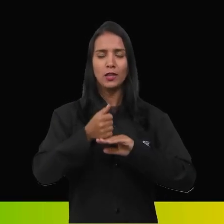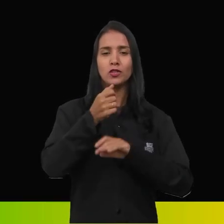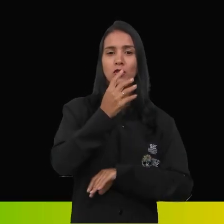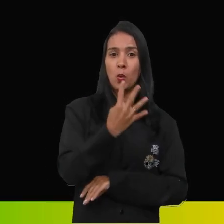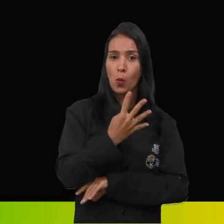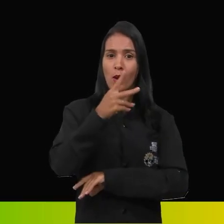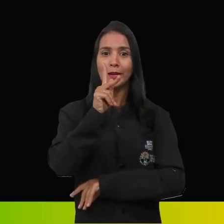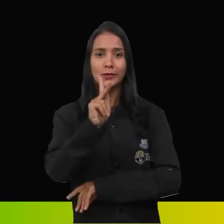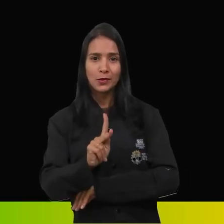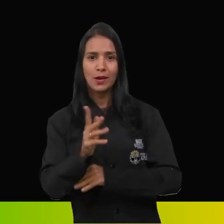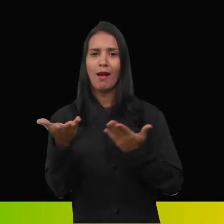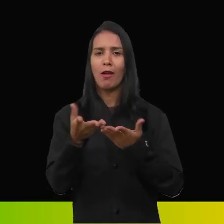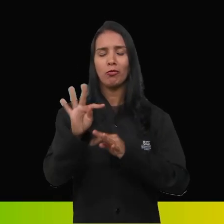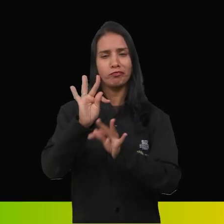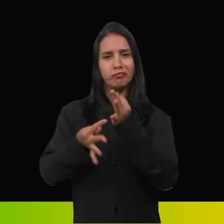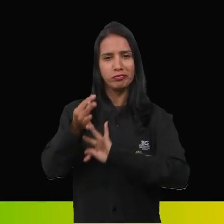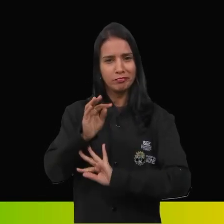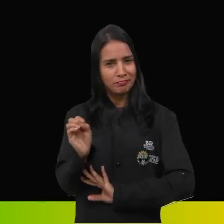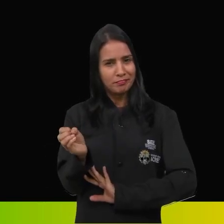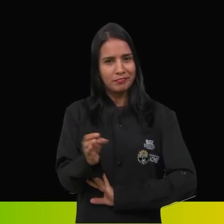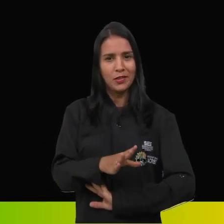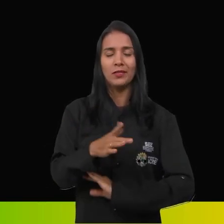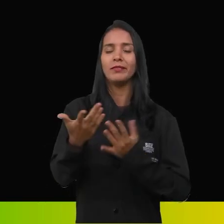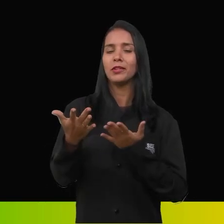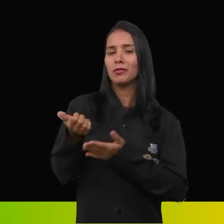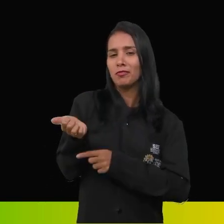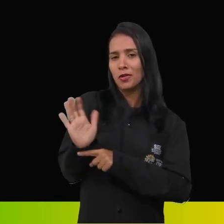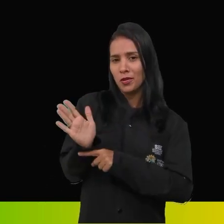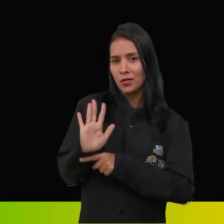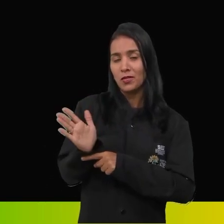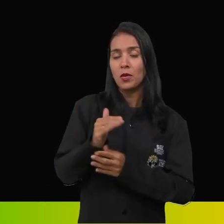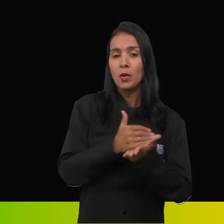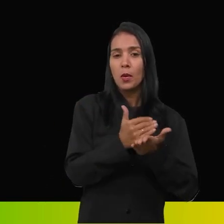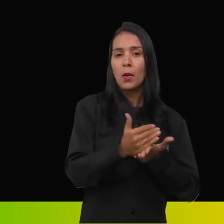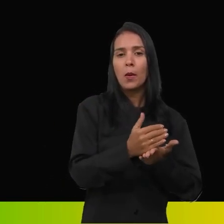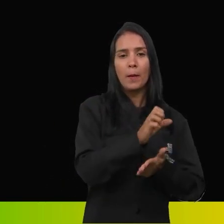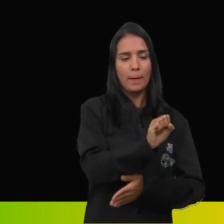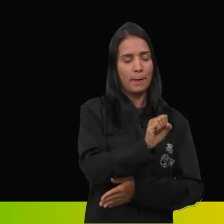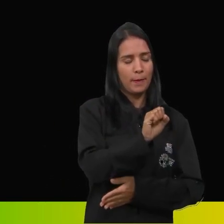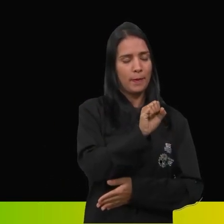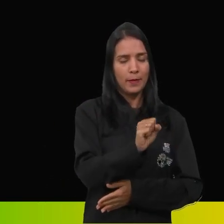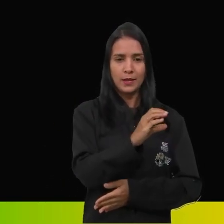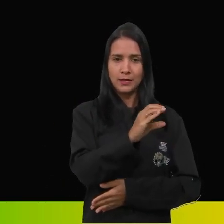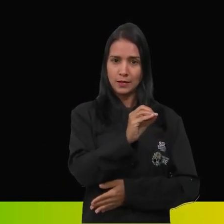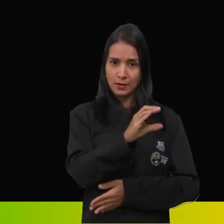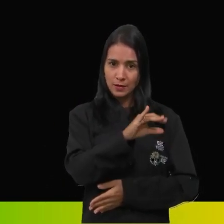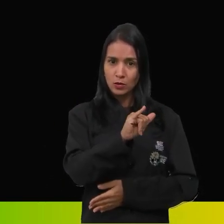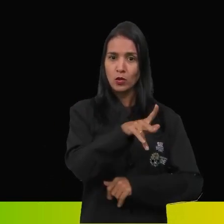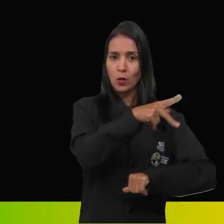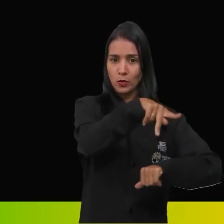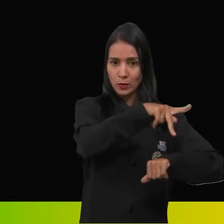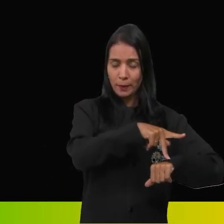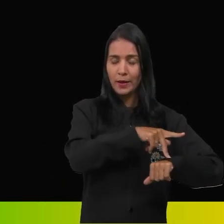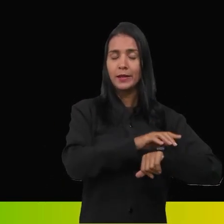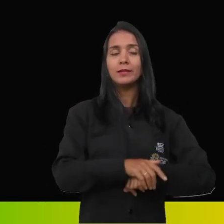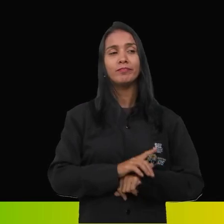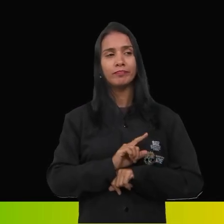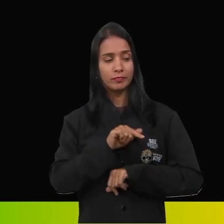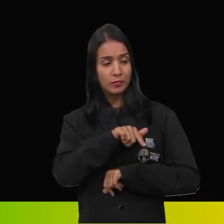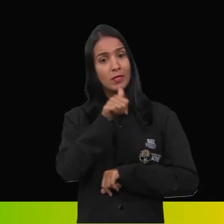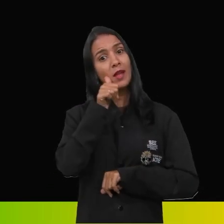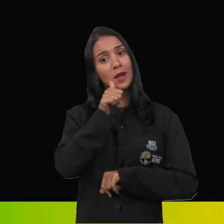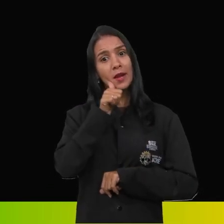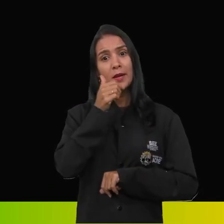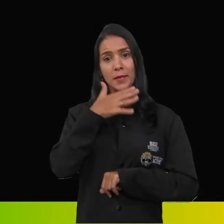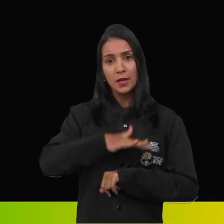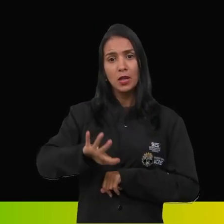nova tecnologia. Então esse filme ele começa na Escócia, onde a menina Yolanda escuta de seu tio a história da infância